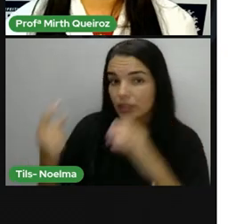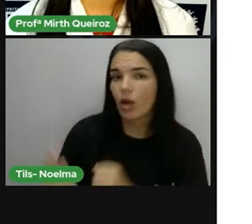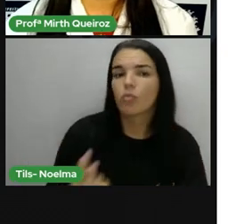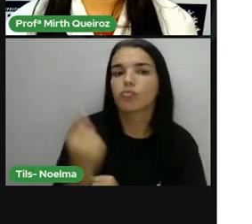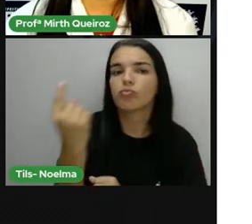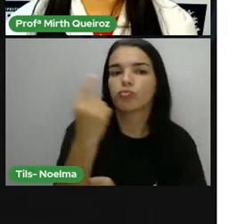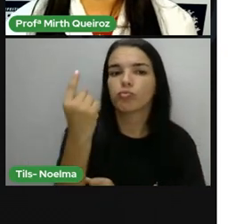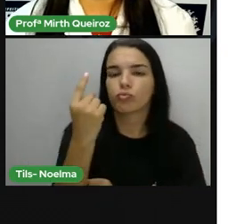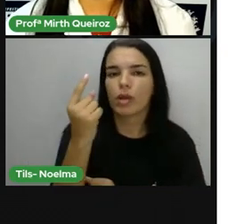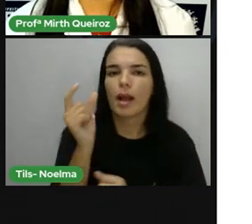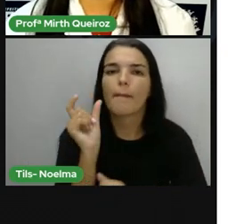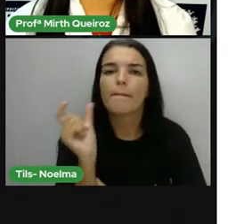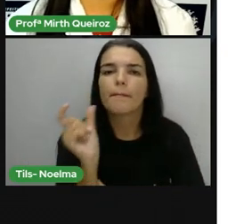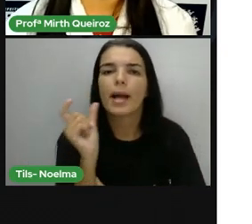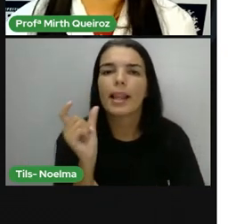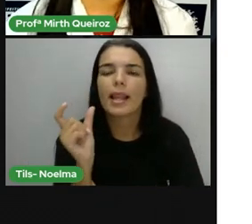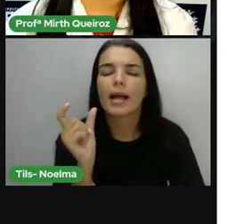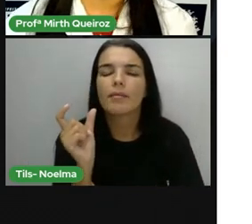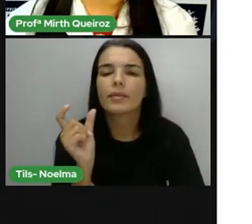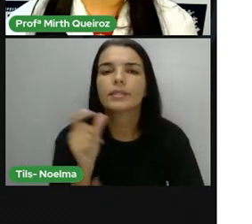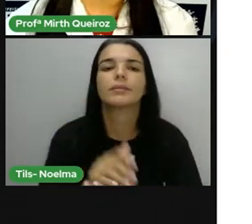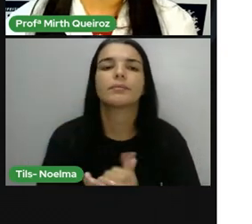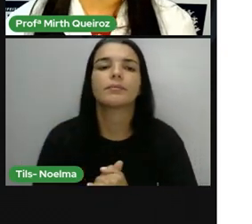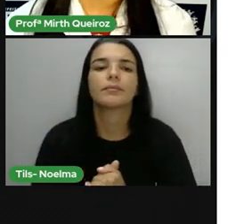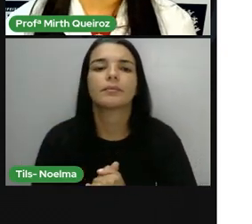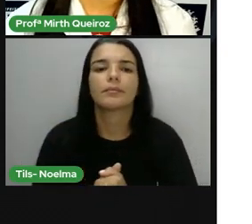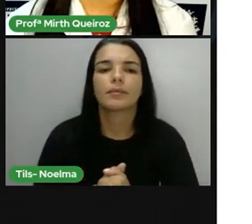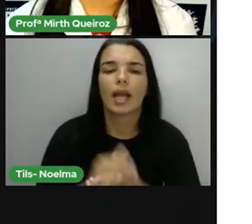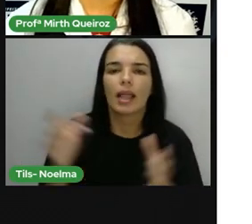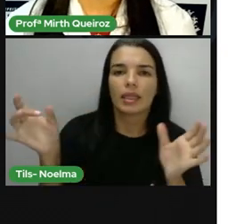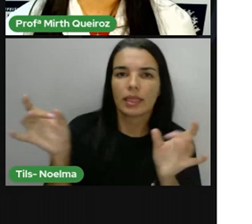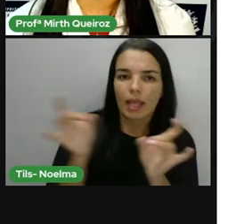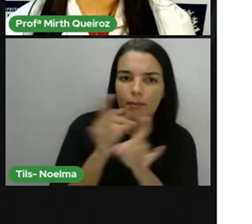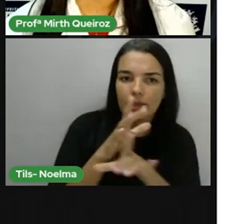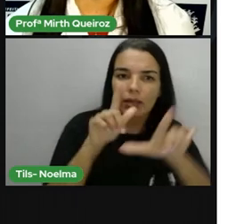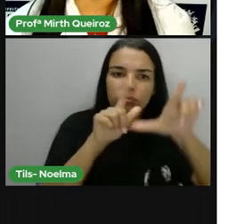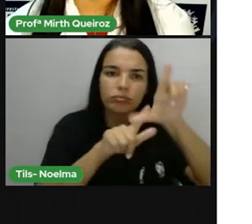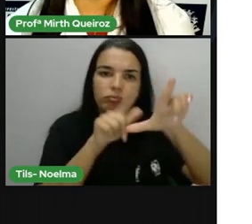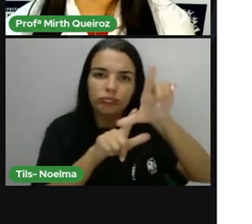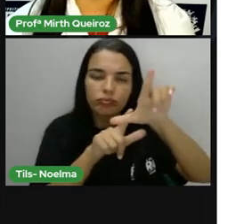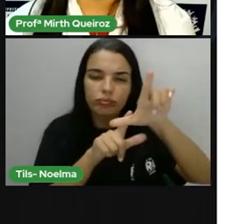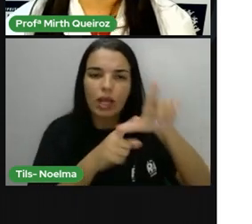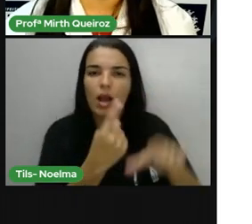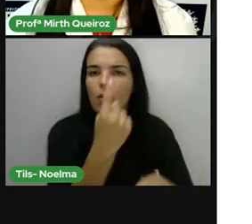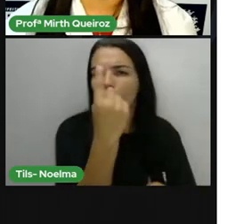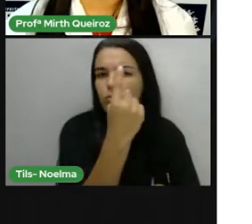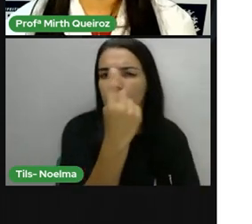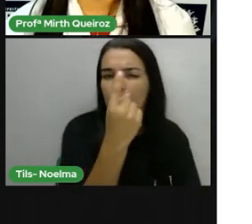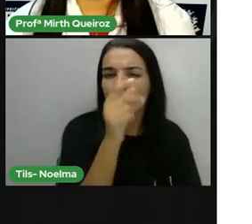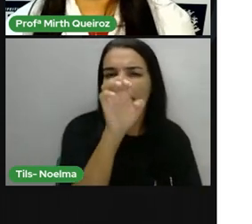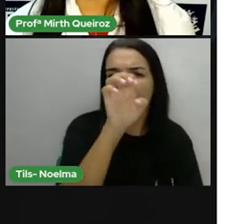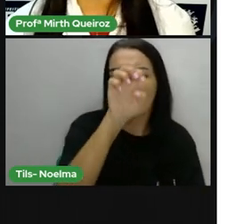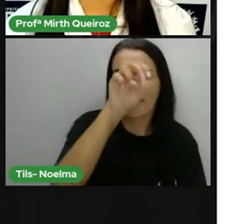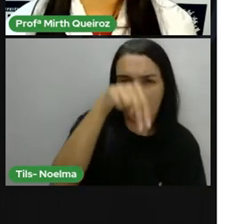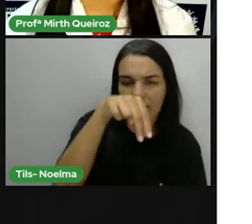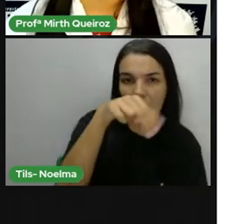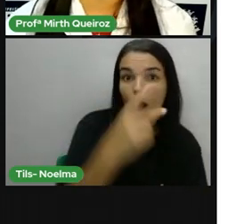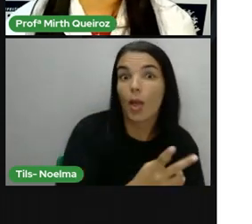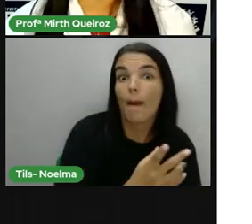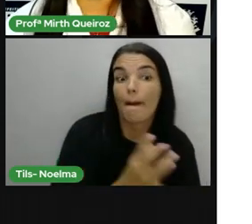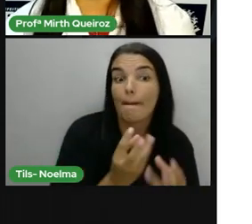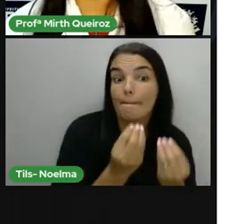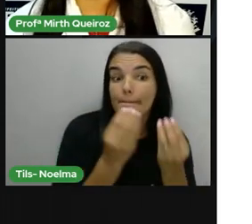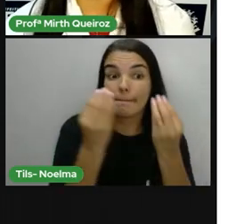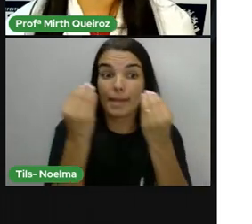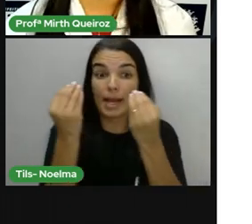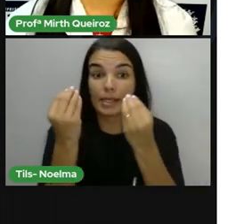Observação 1. As palavras paroxítonas, certo? Hífen, aí no plural fica hífens. Pólen, pólens.